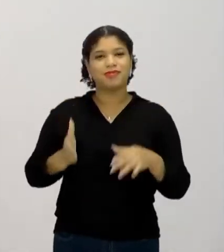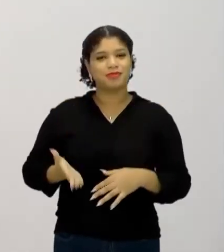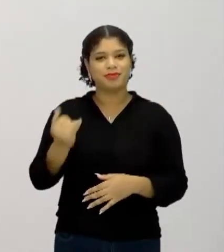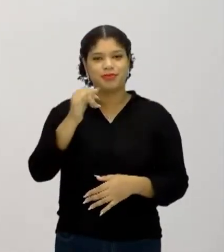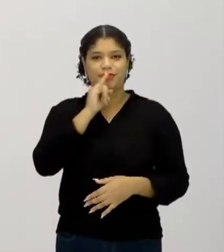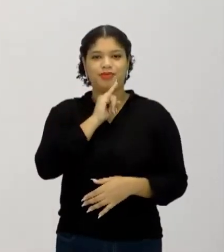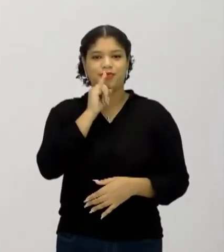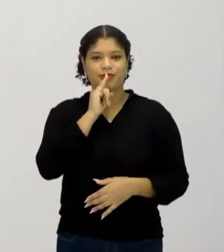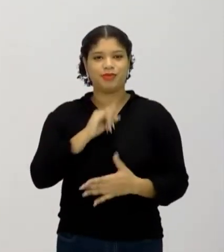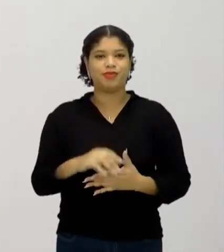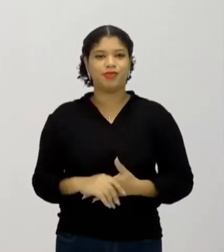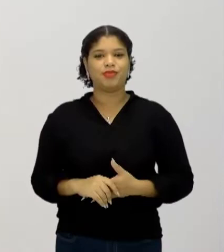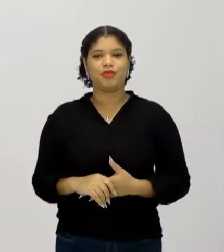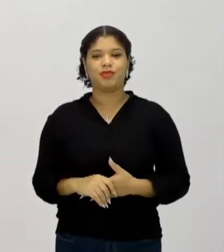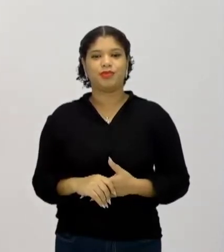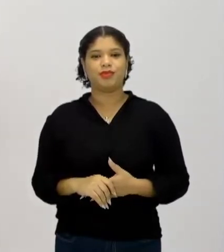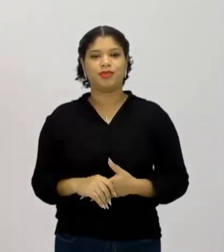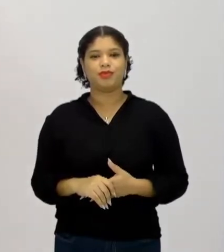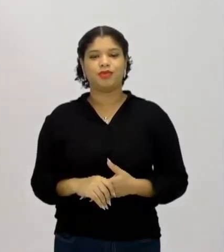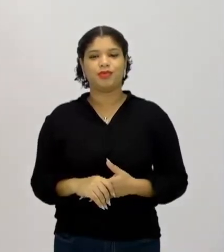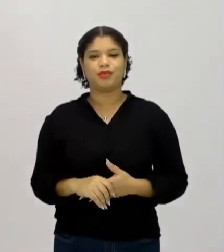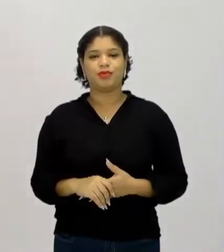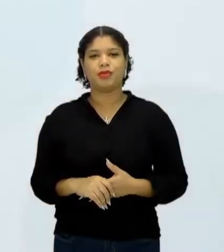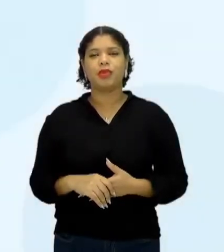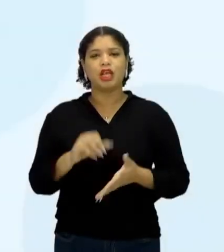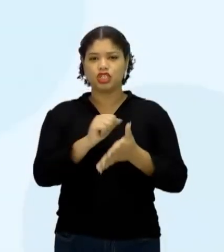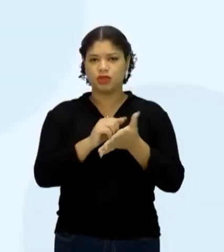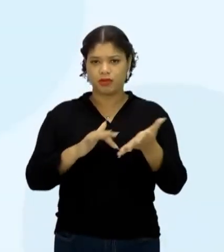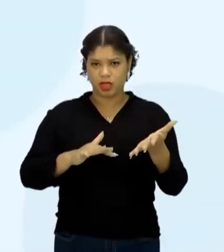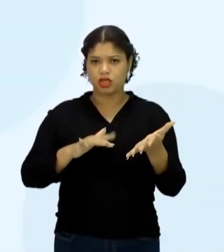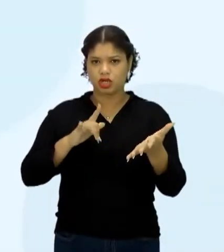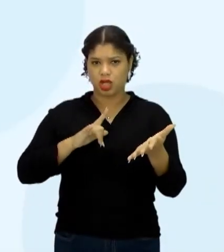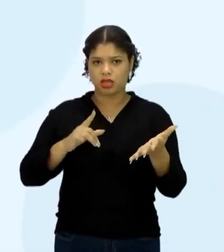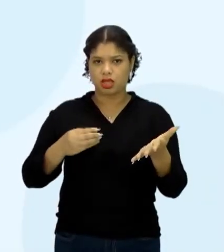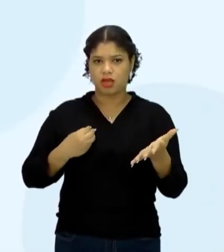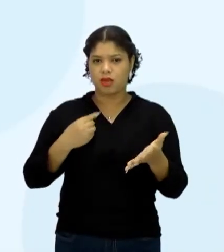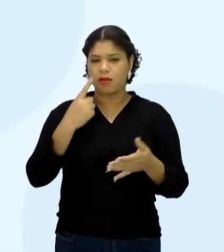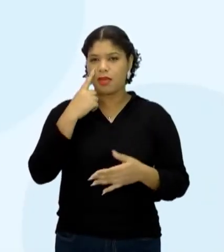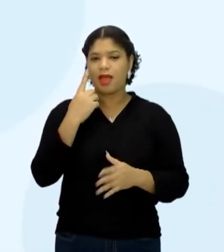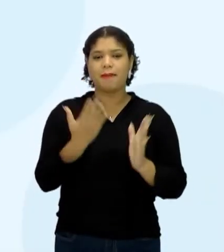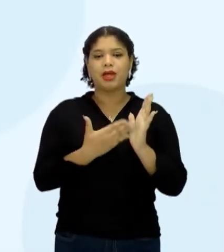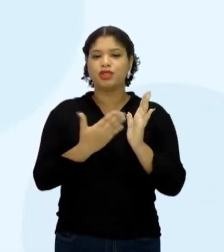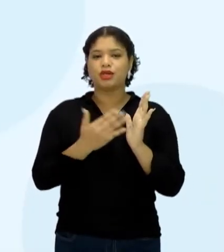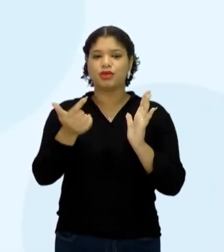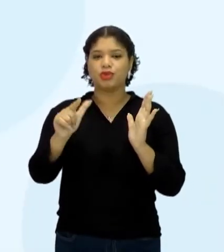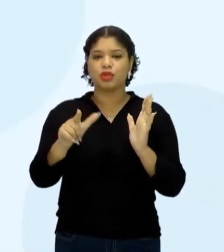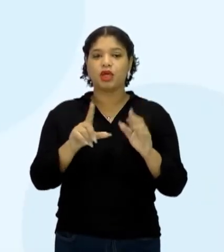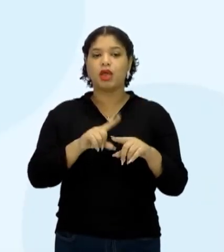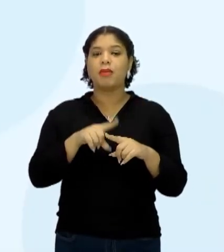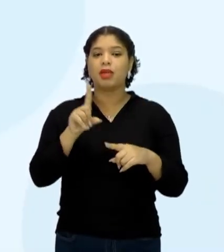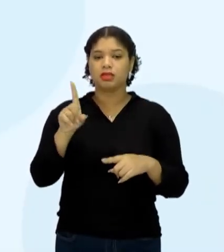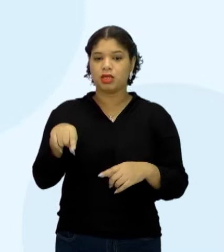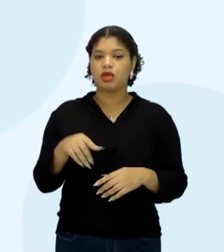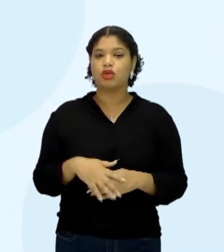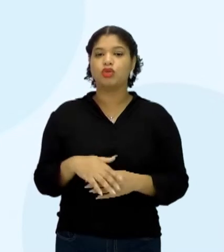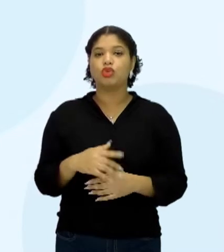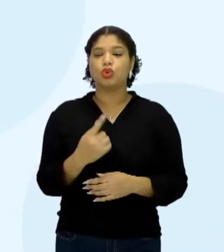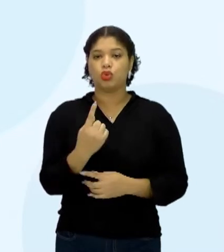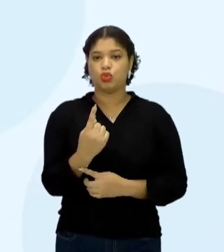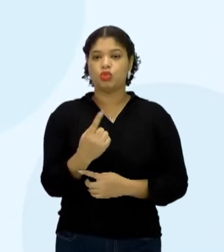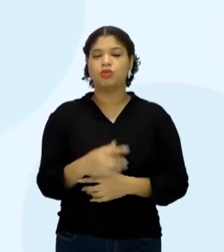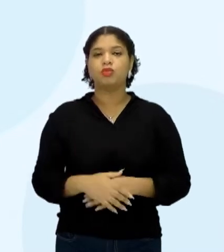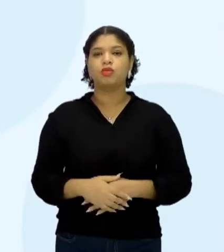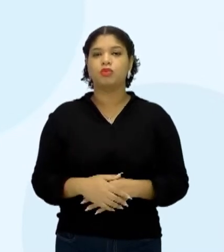Eu exemplo. achei. Vou pegar o exemplo de uma atividade mesmo de vocês, lá da página. Ah, não tem a página aqui, mas é da sequência 1, tá bom?